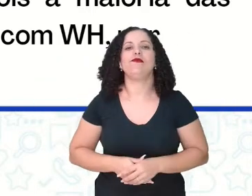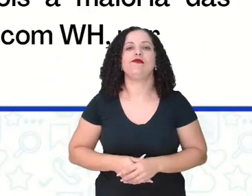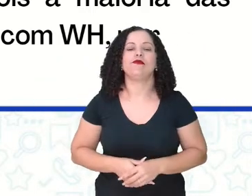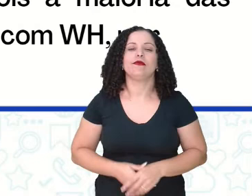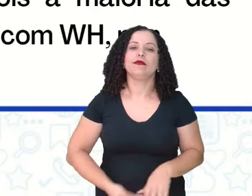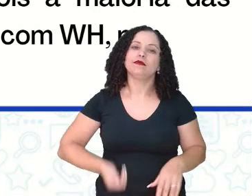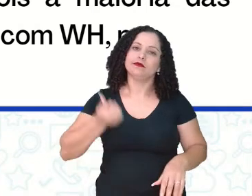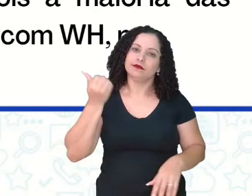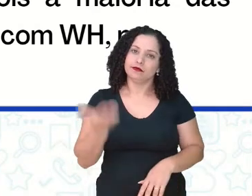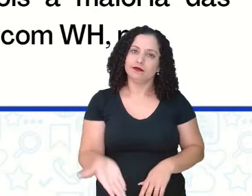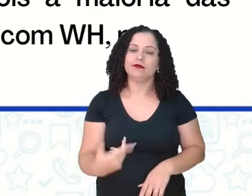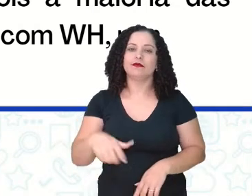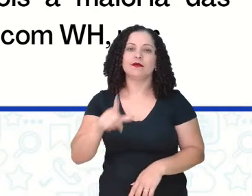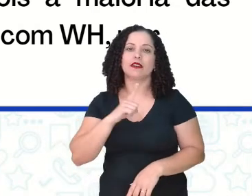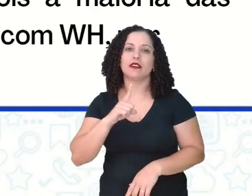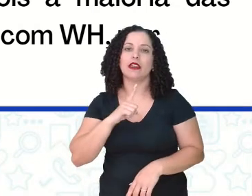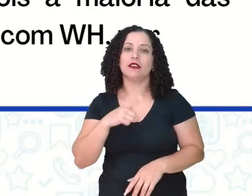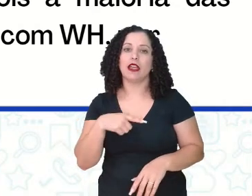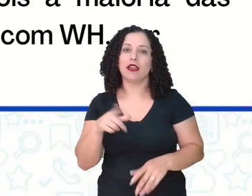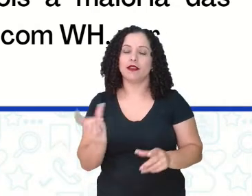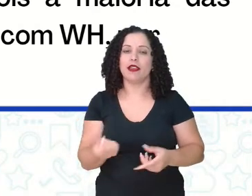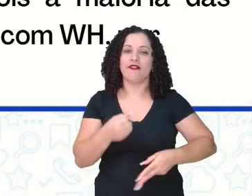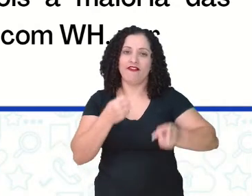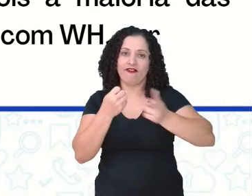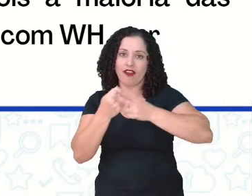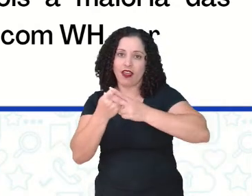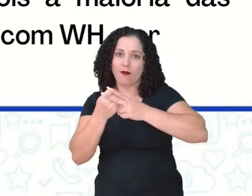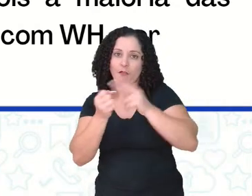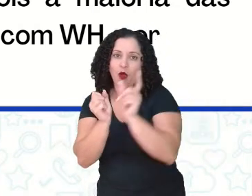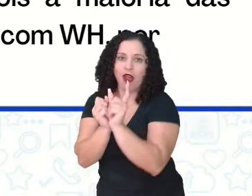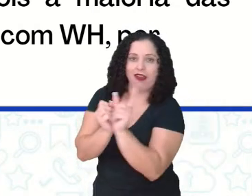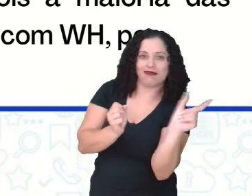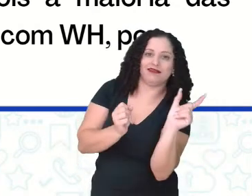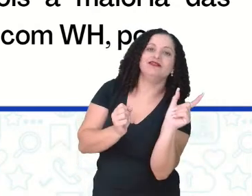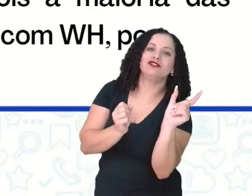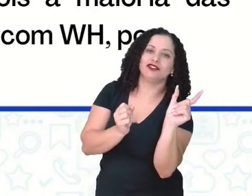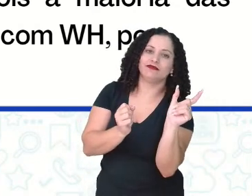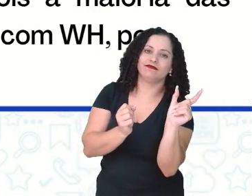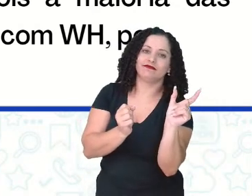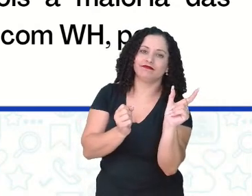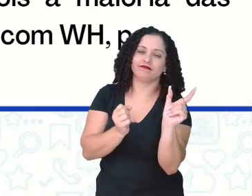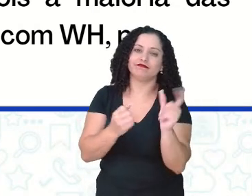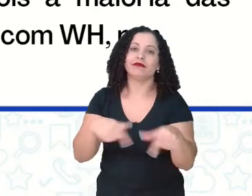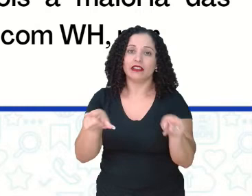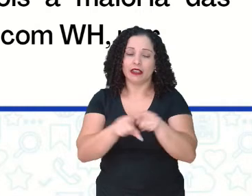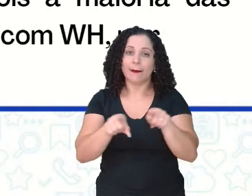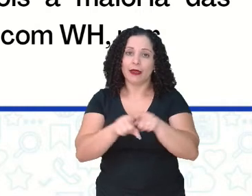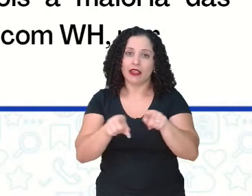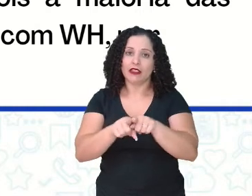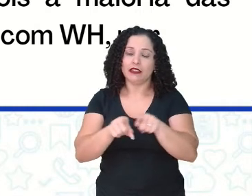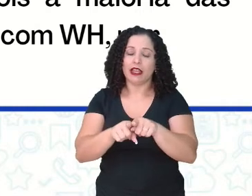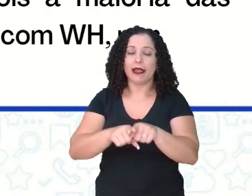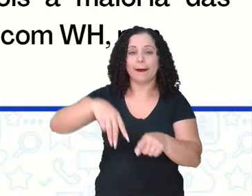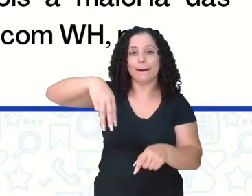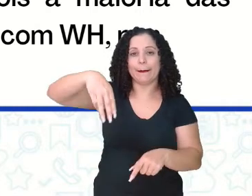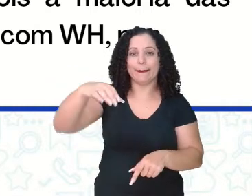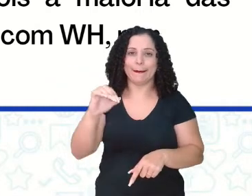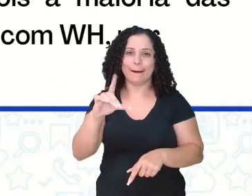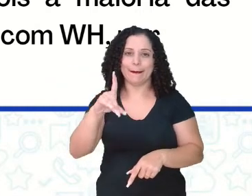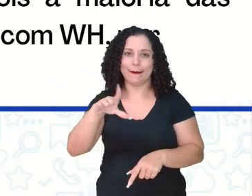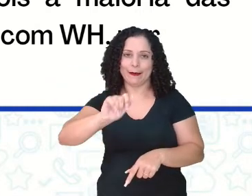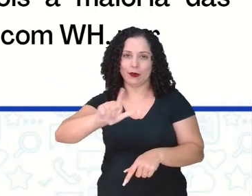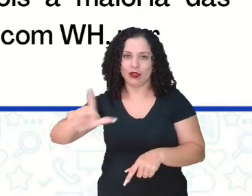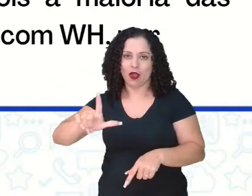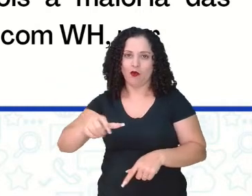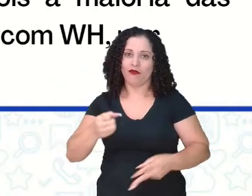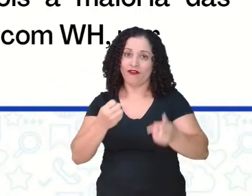costumam ser colocadas antes dos verbos auxiliares ou dos verbos modais. Nós costumamos nos referir a